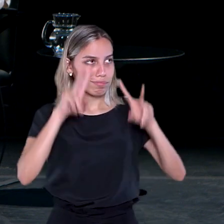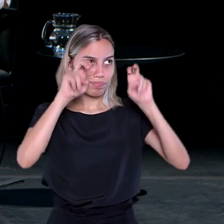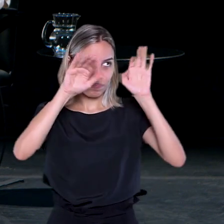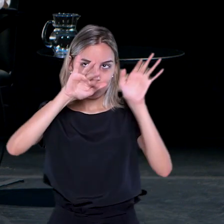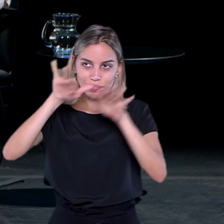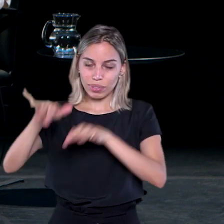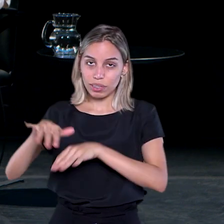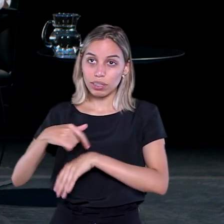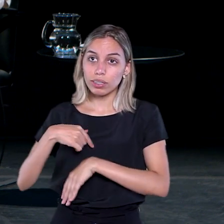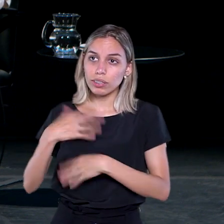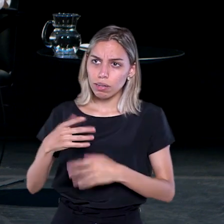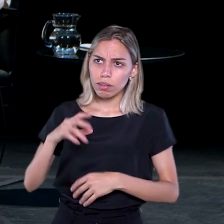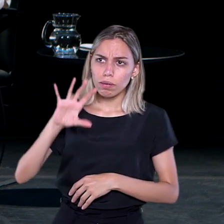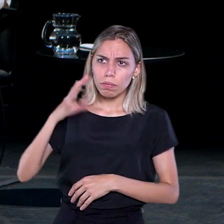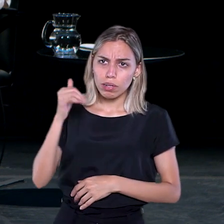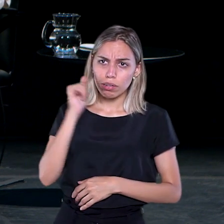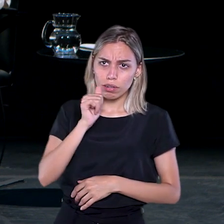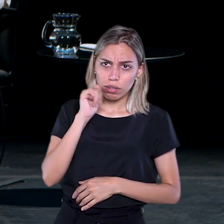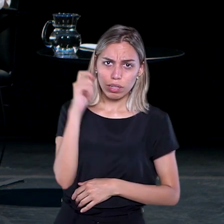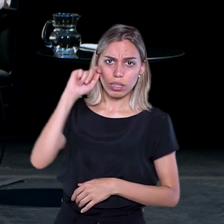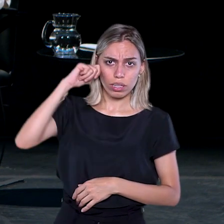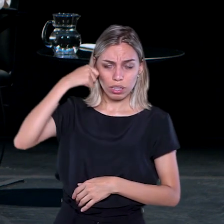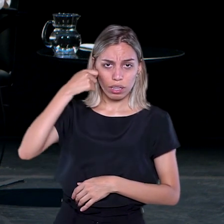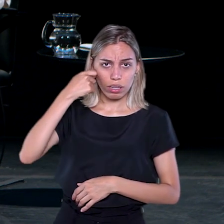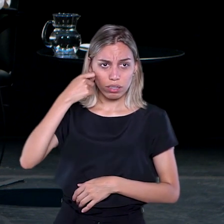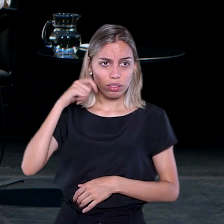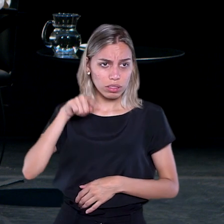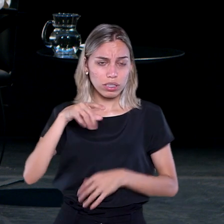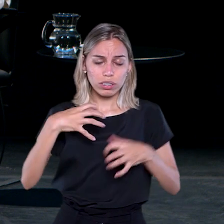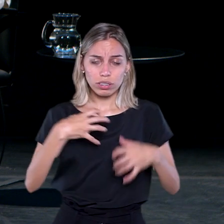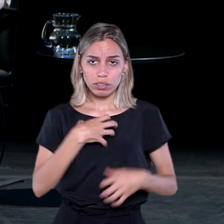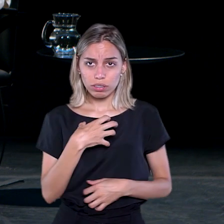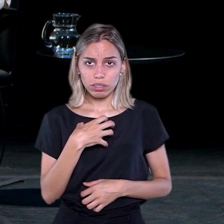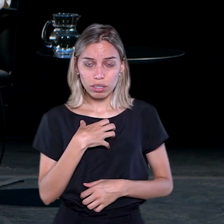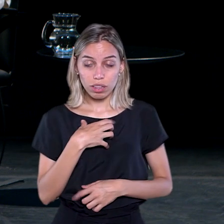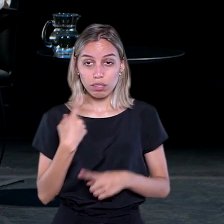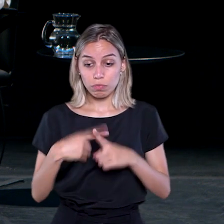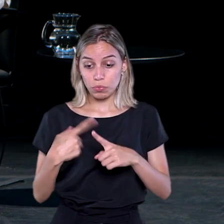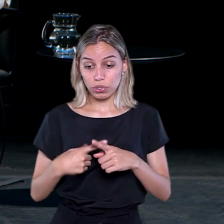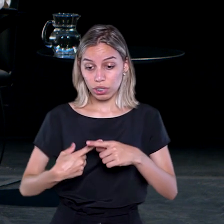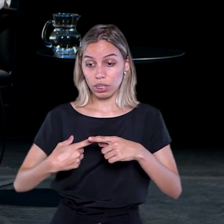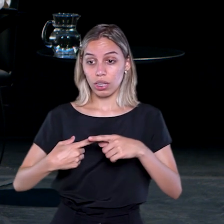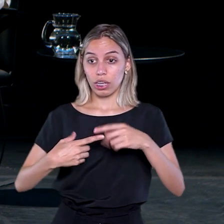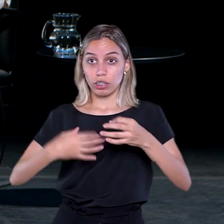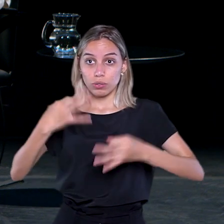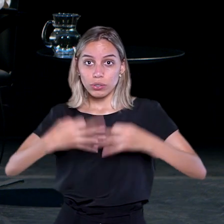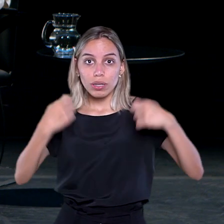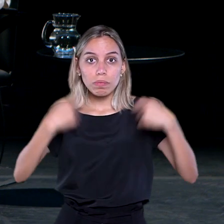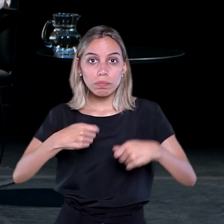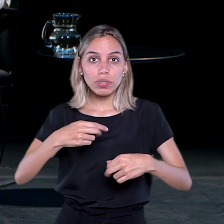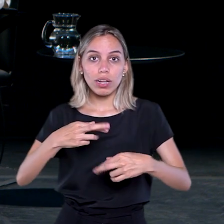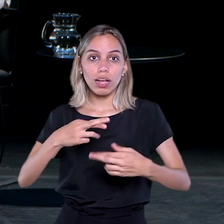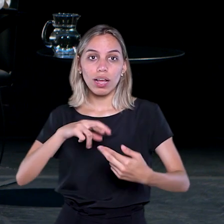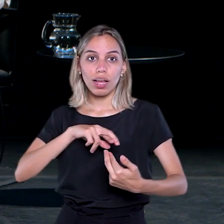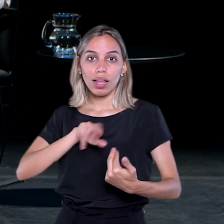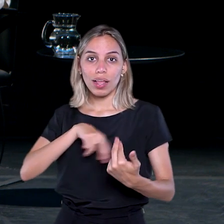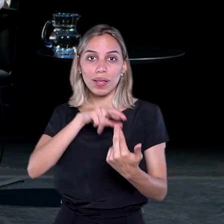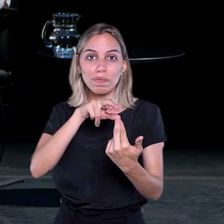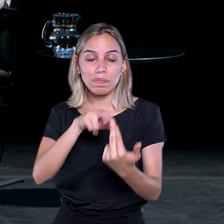para exigir trabalhar fora de casa. Não. Nós sempre trabalhamos fora de casa, fora da África e fora da nossa casa, nas casas grandes, depois nas casas de